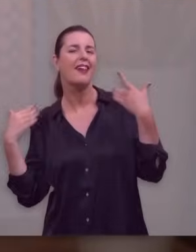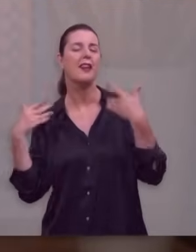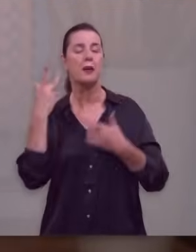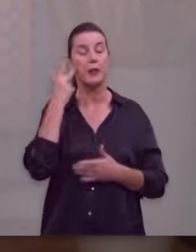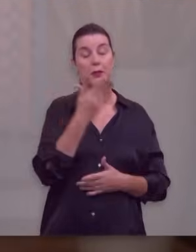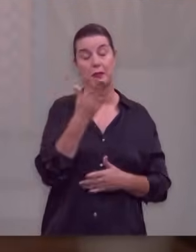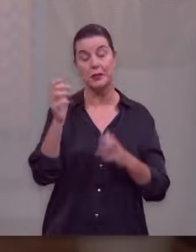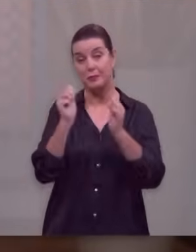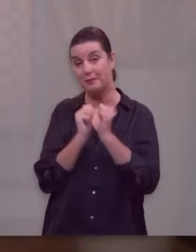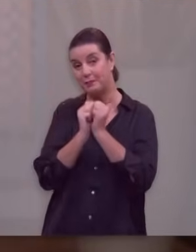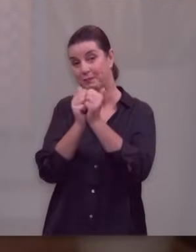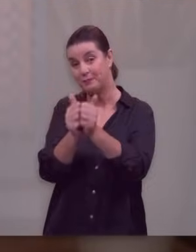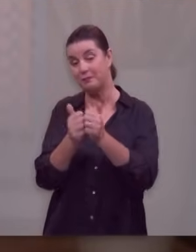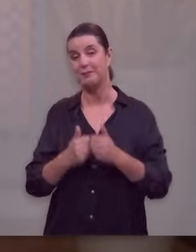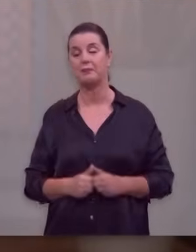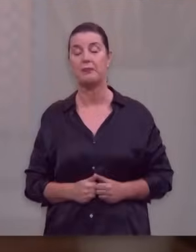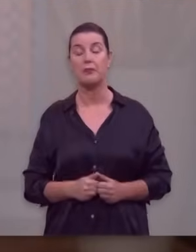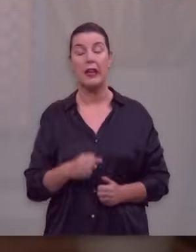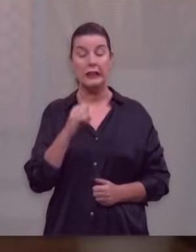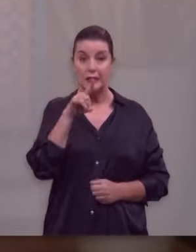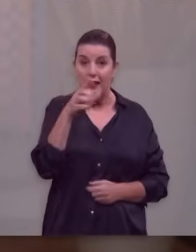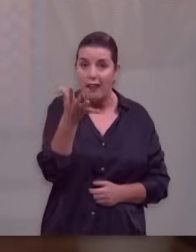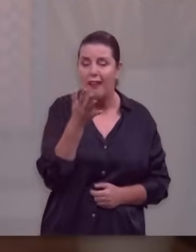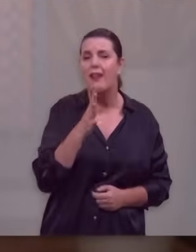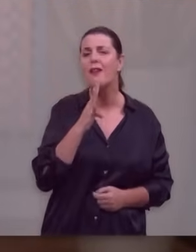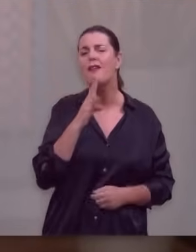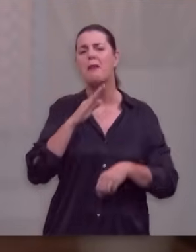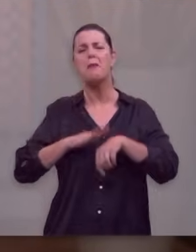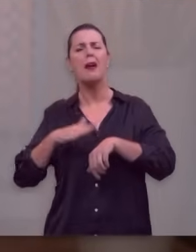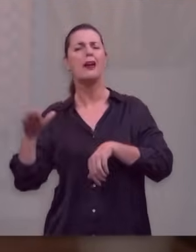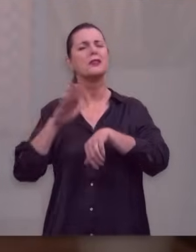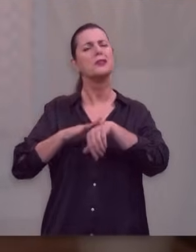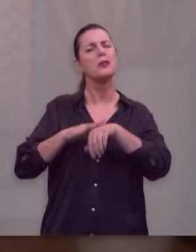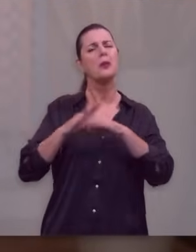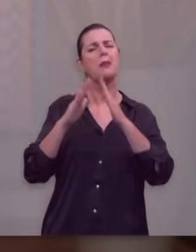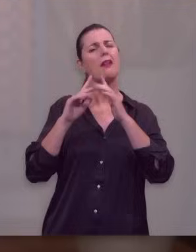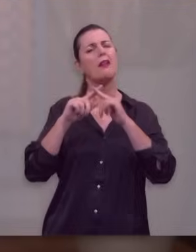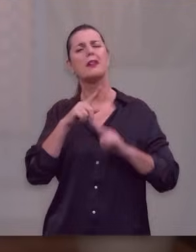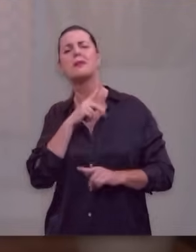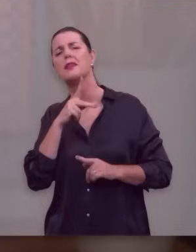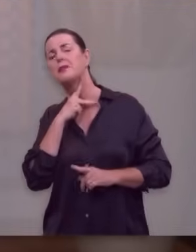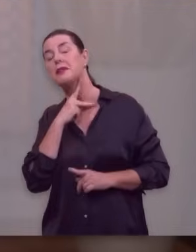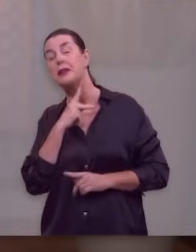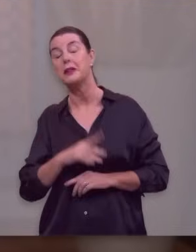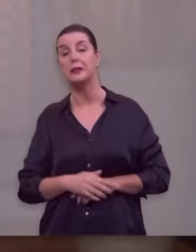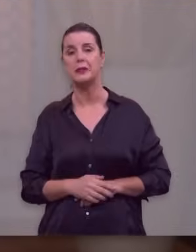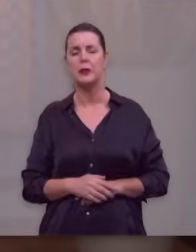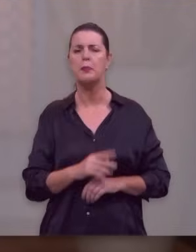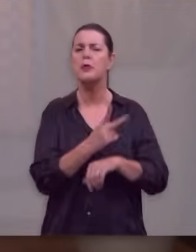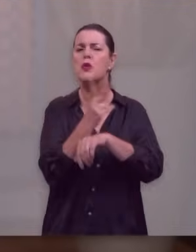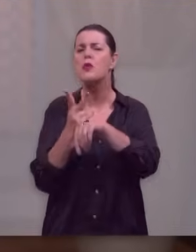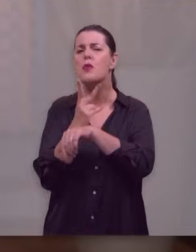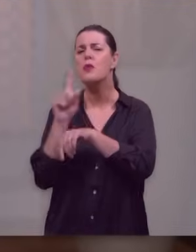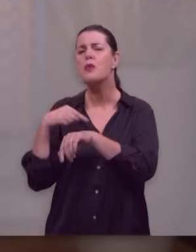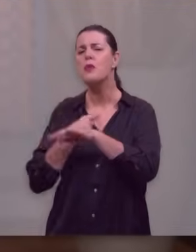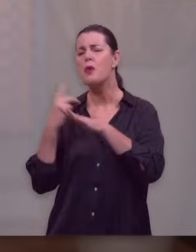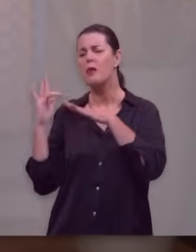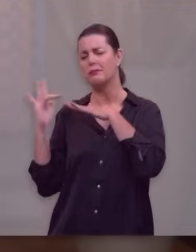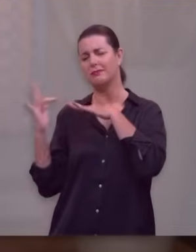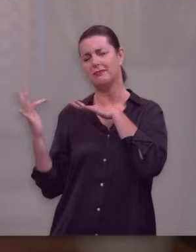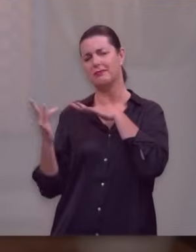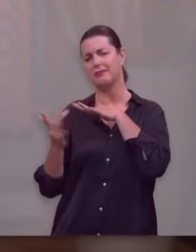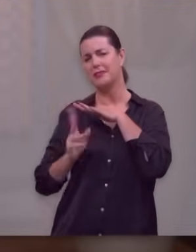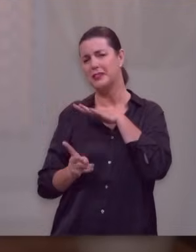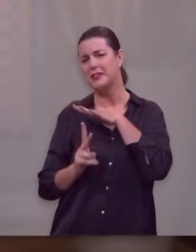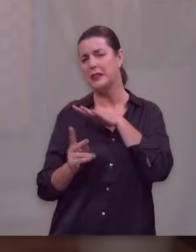carinho para você que nos acompanha se você quer conhecer um pouquinho mais sobre a Igreja Presbiteriana nos procure nas redes